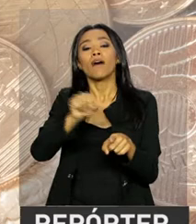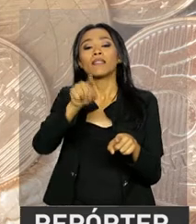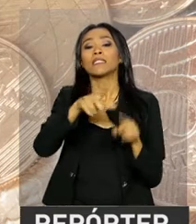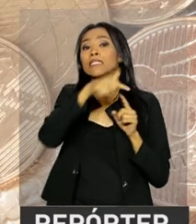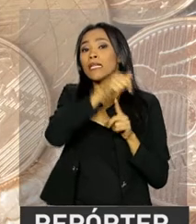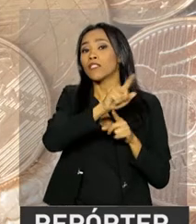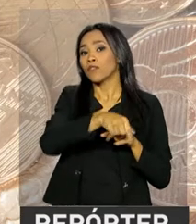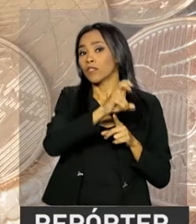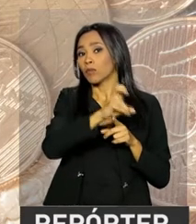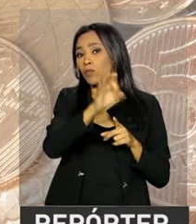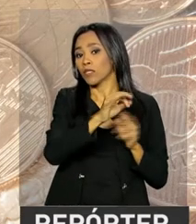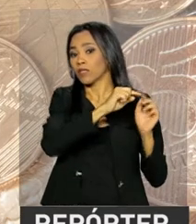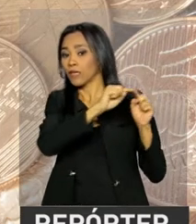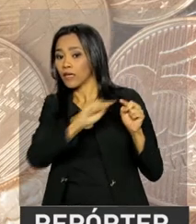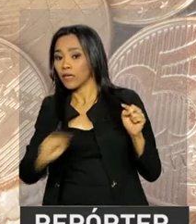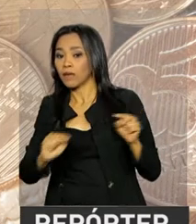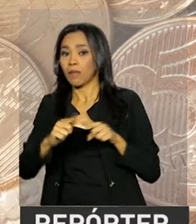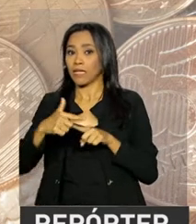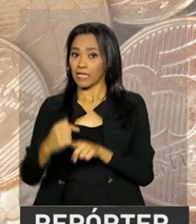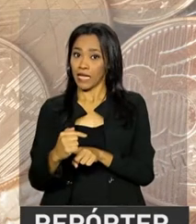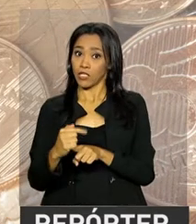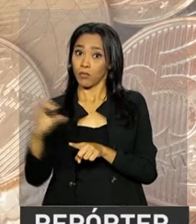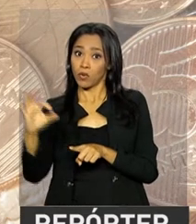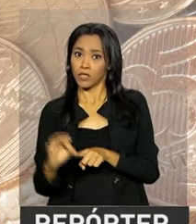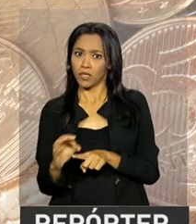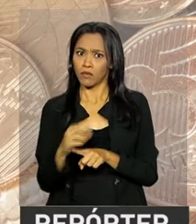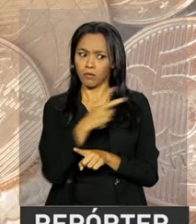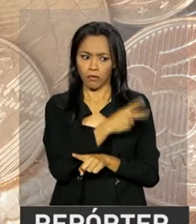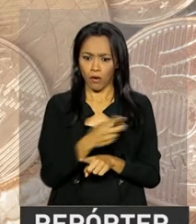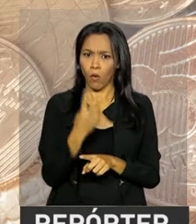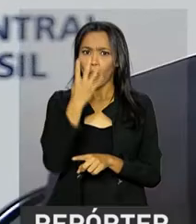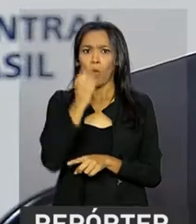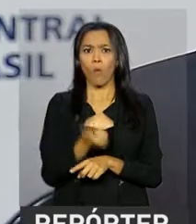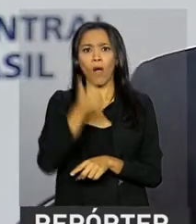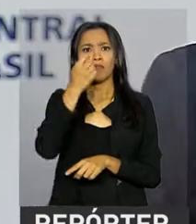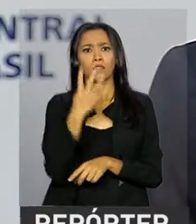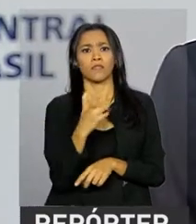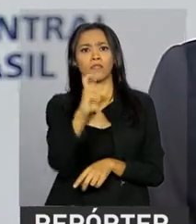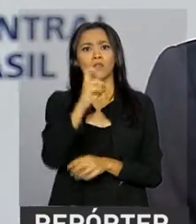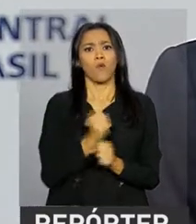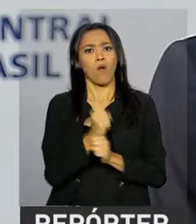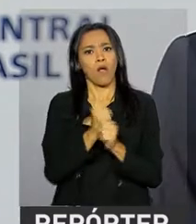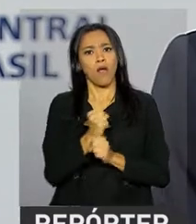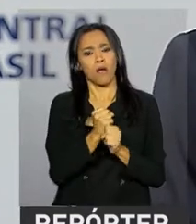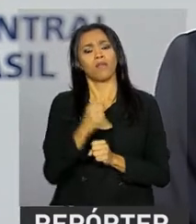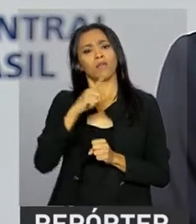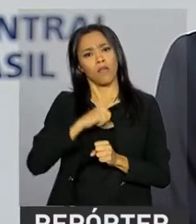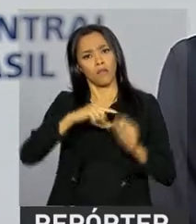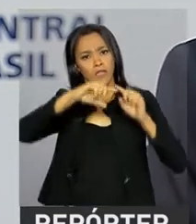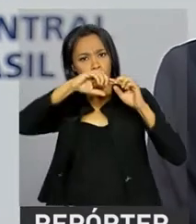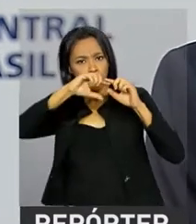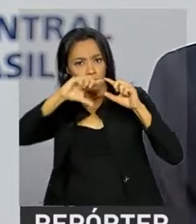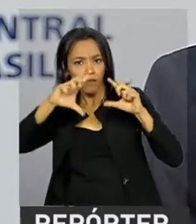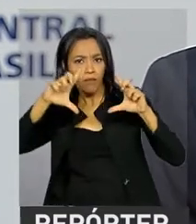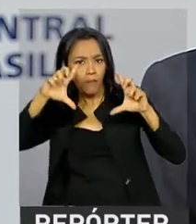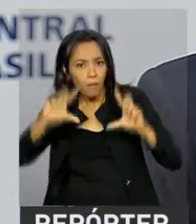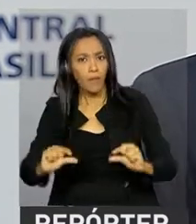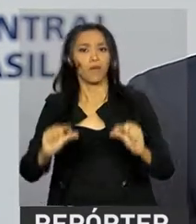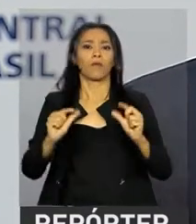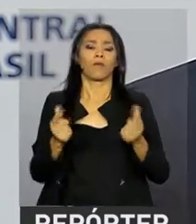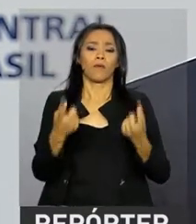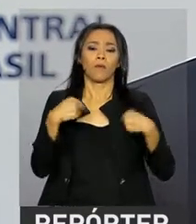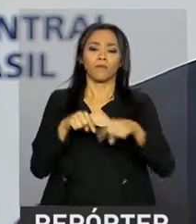para 7%, a primeira queda em quase 5 anos. A TJLP, ela tem a